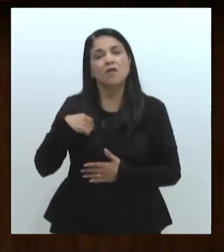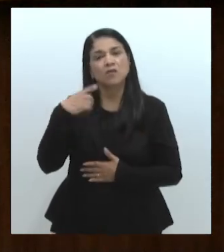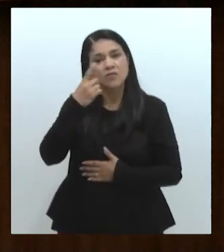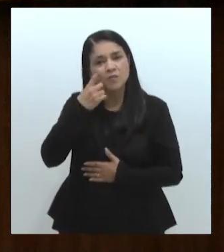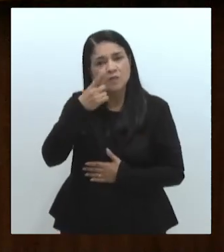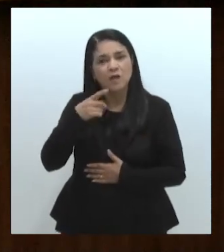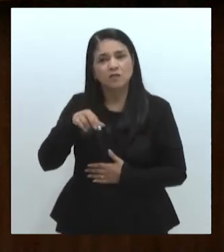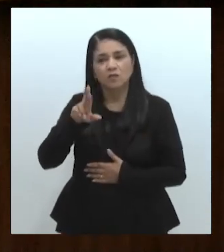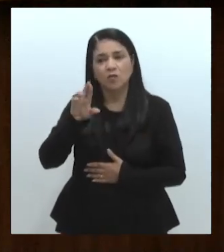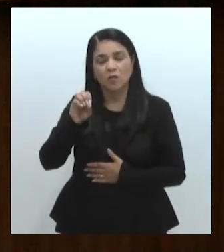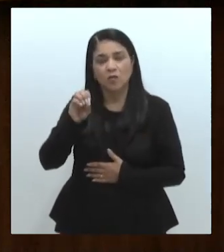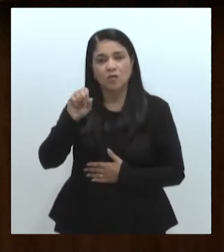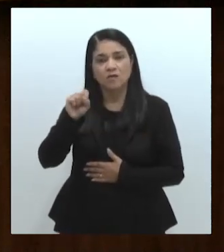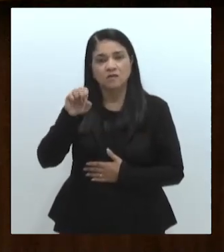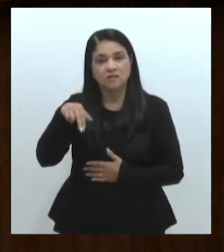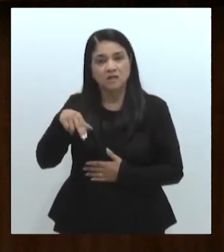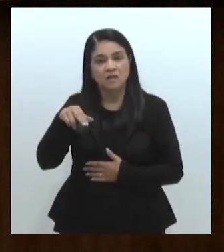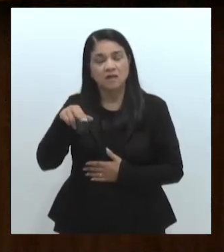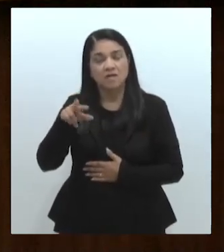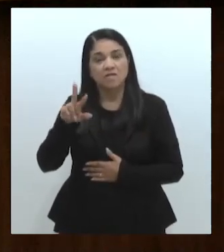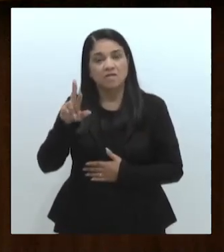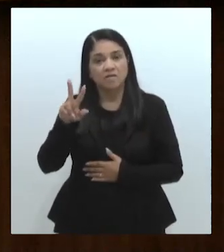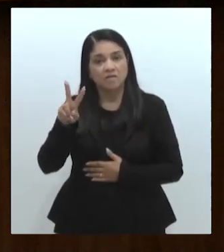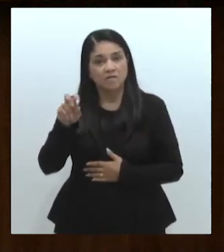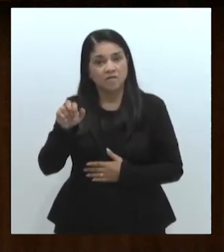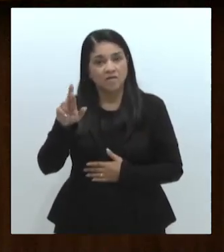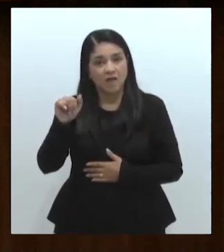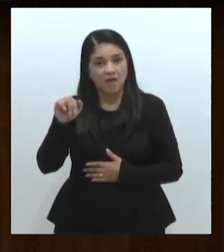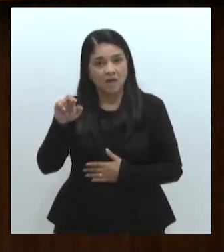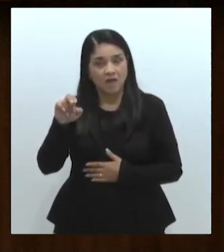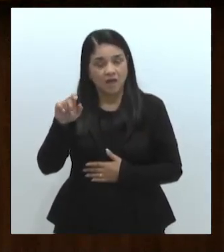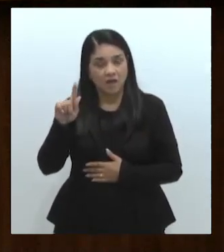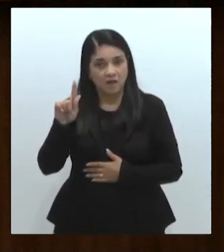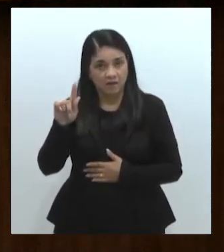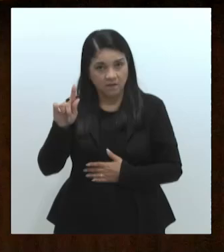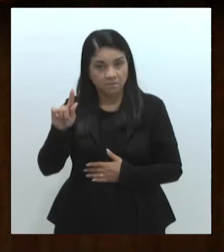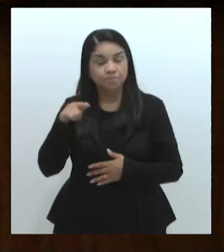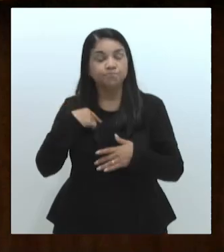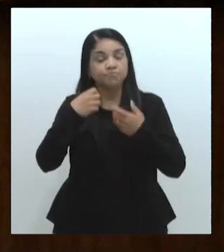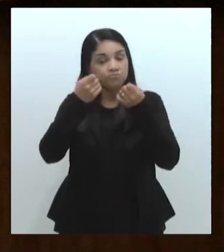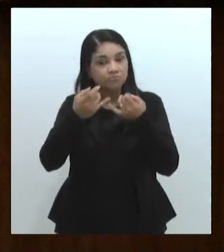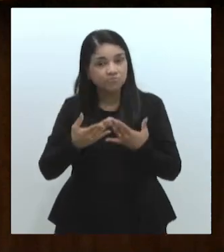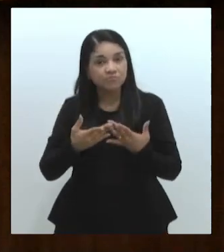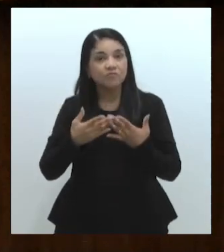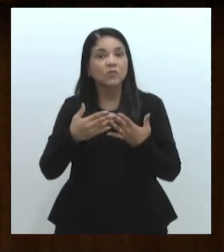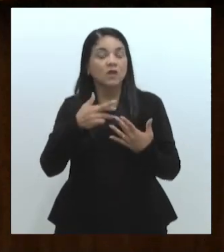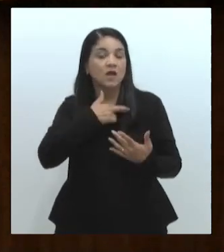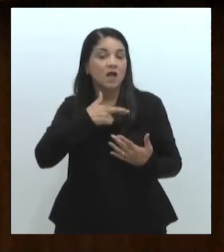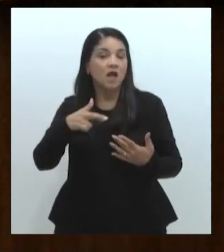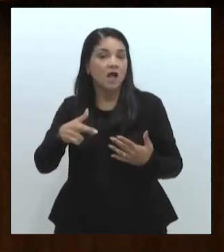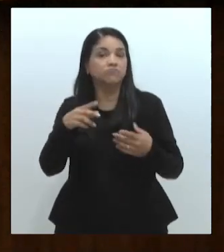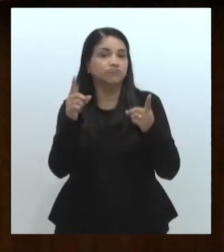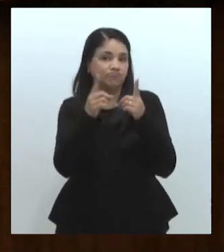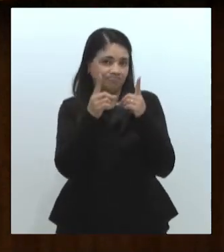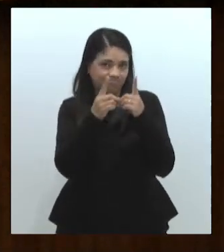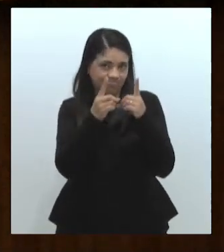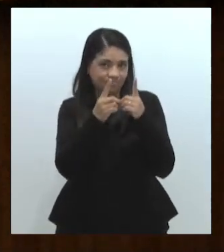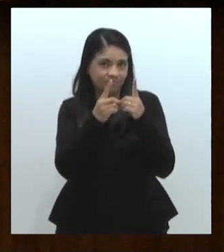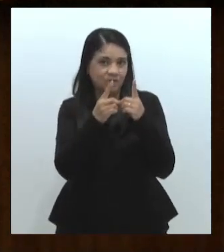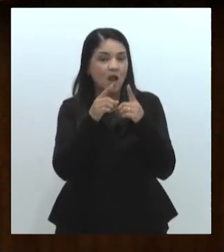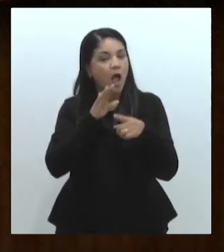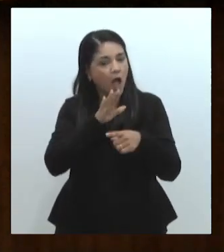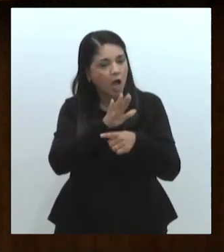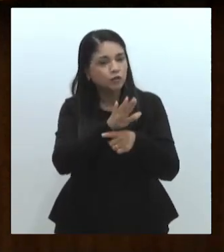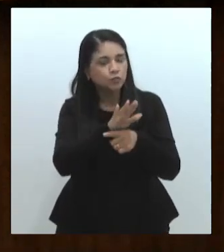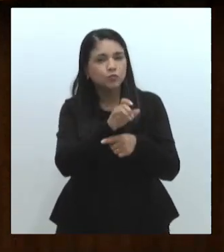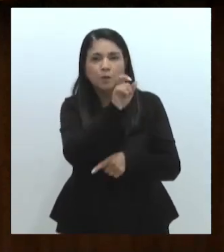um aspecto, que é assistência religiosa. Está demonstrado que uma boa assistência religiosa ajuda. Uma pessoa está lá